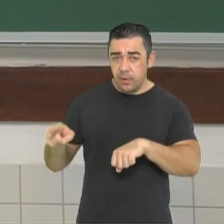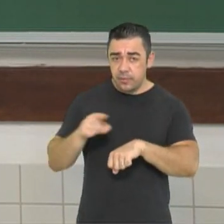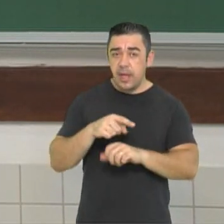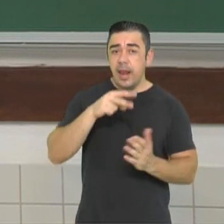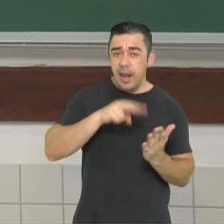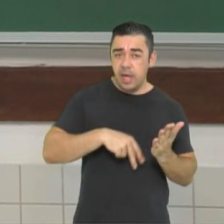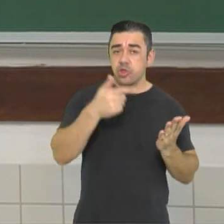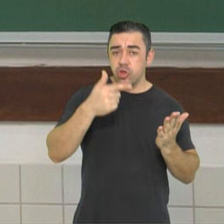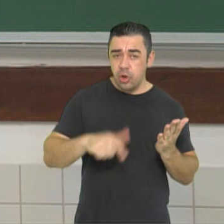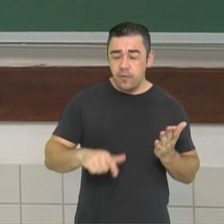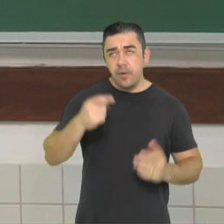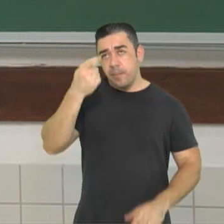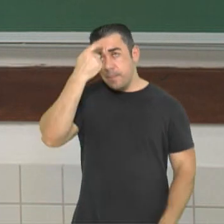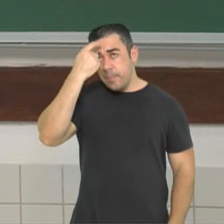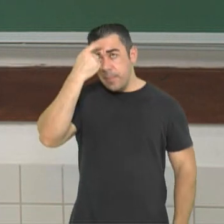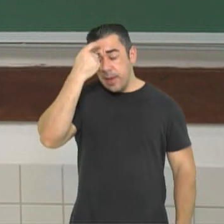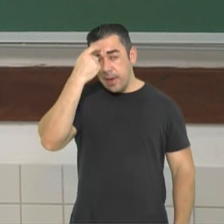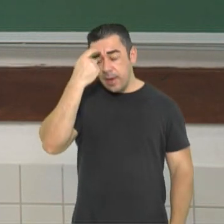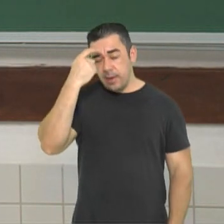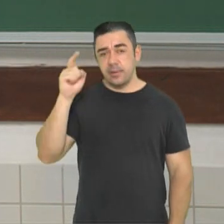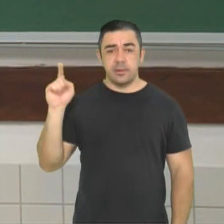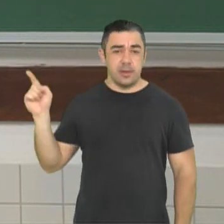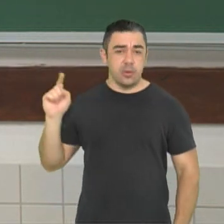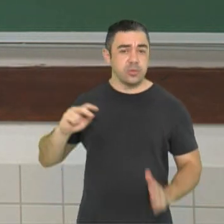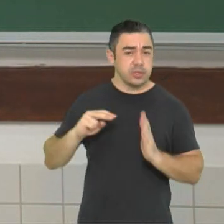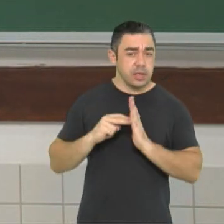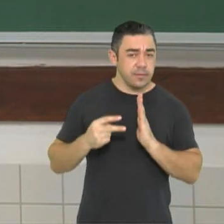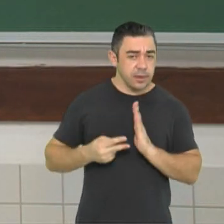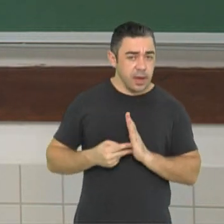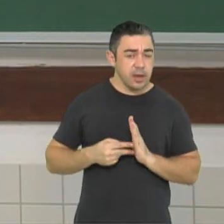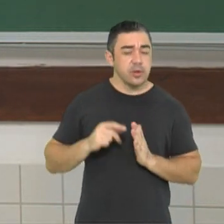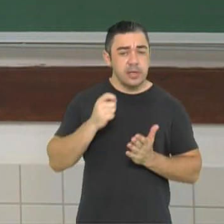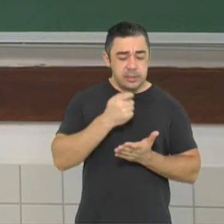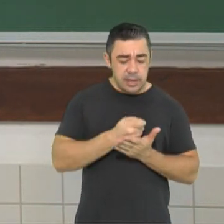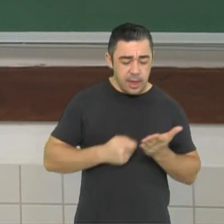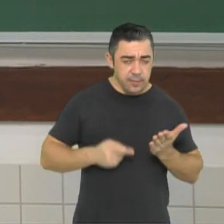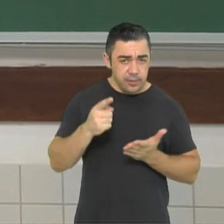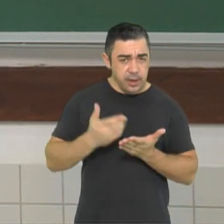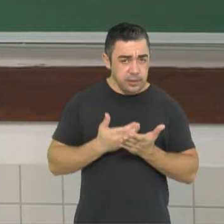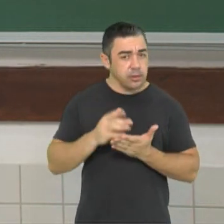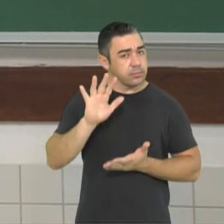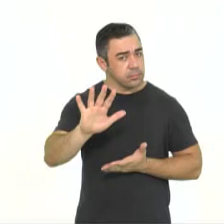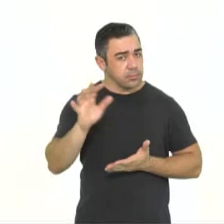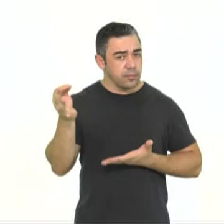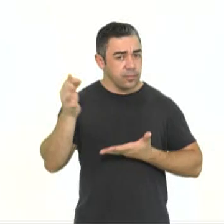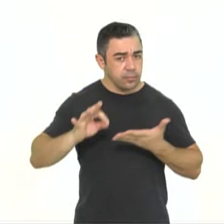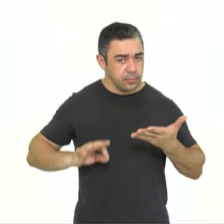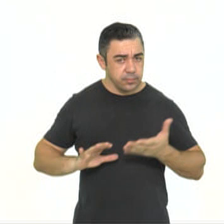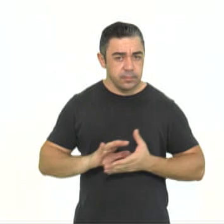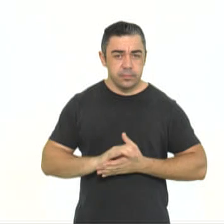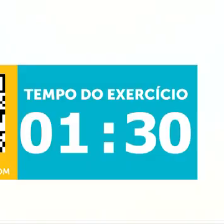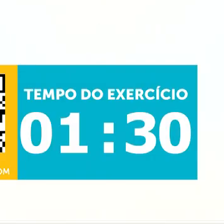reler, pensar nessa questão dos sentidos produzidos, escrever no seu caderno e eu já volto.